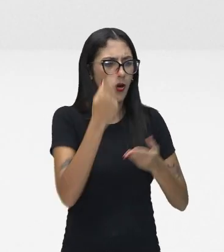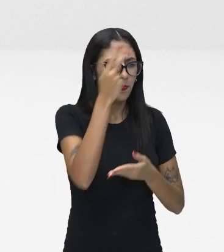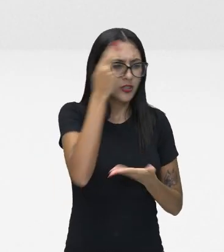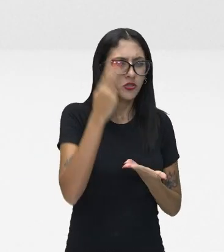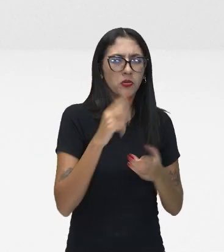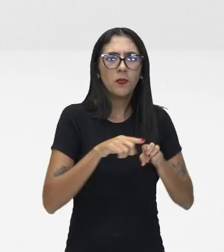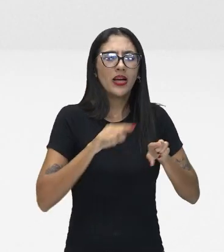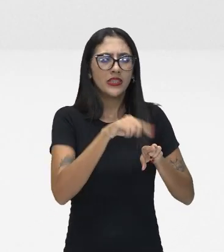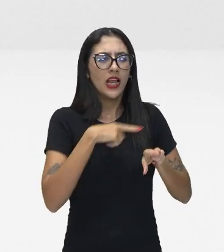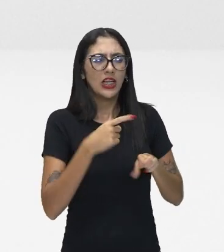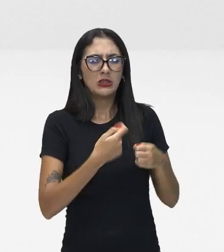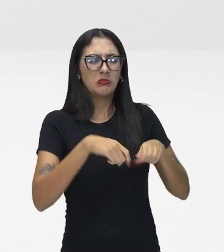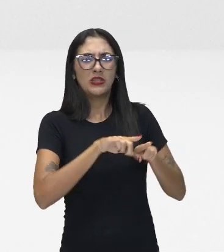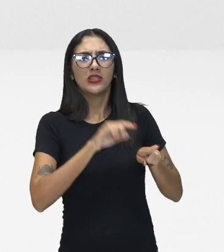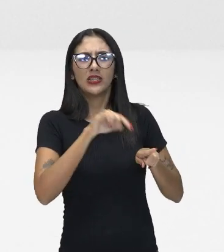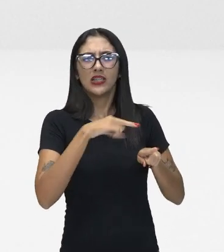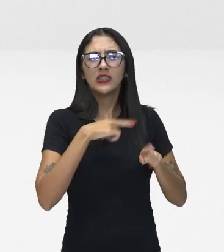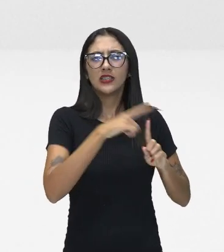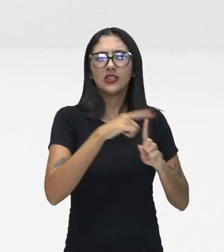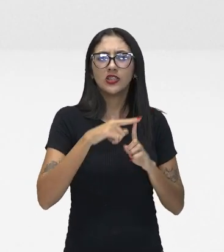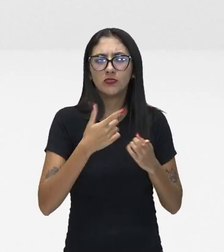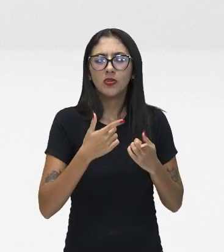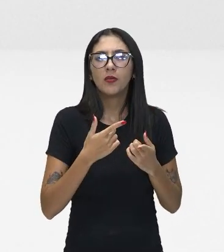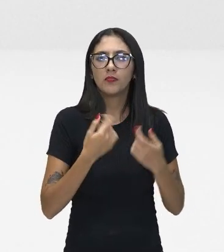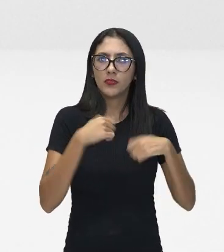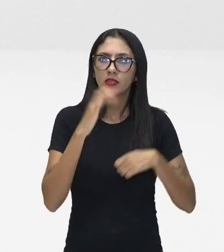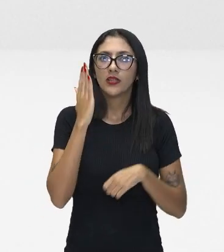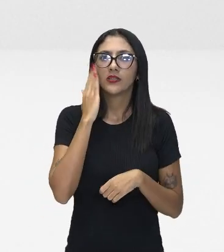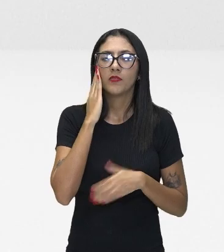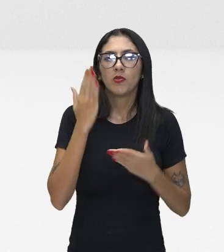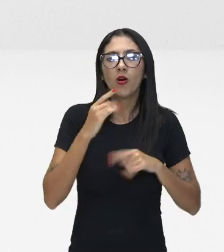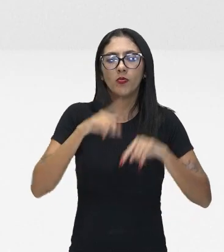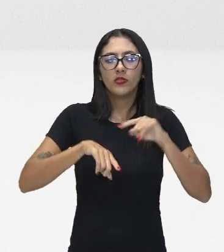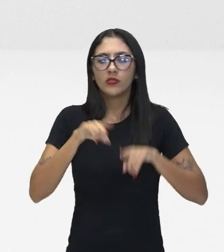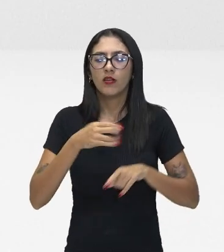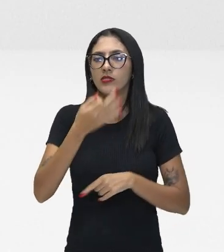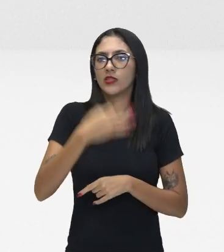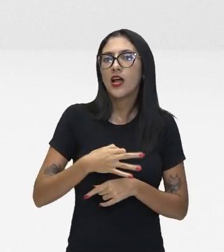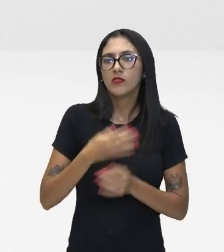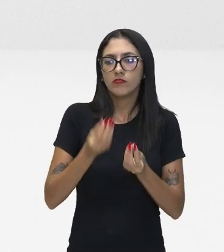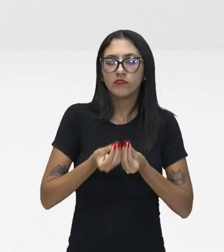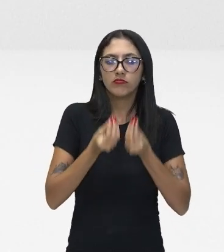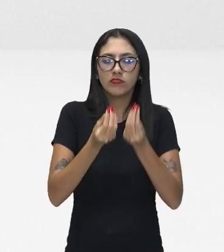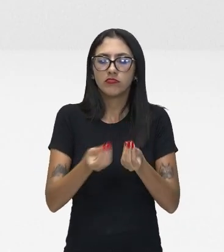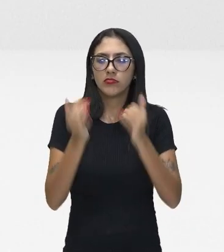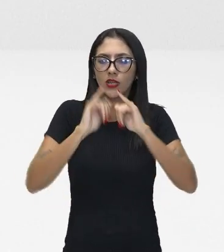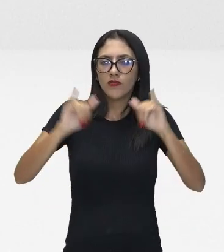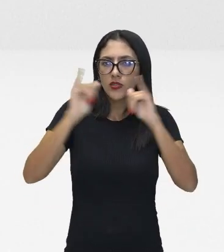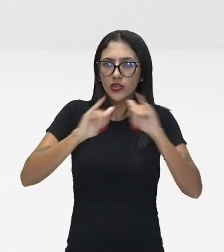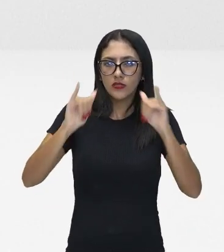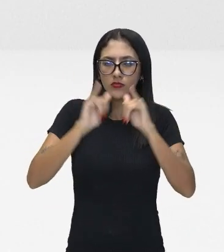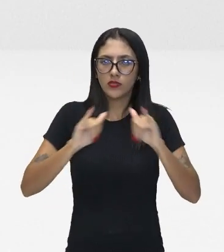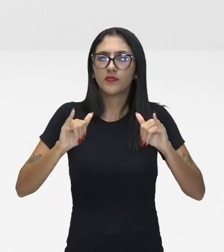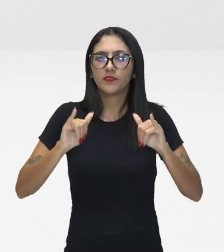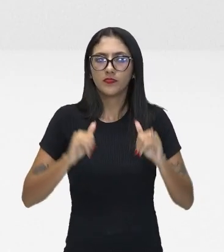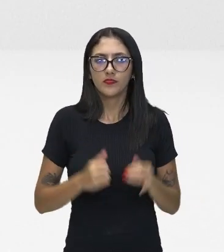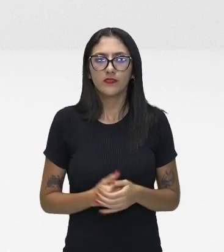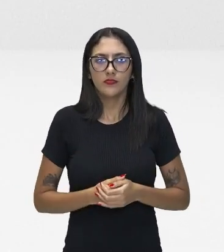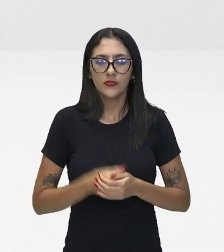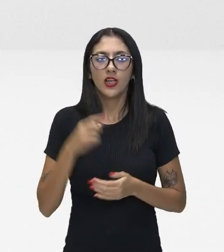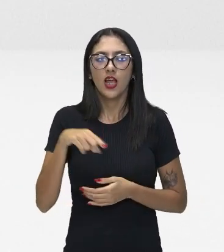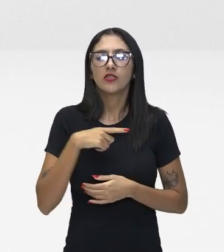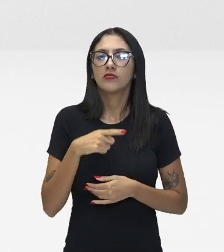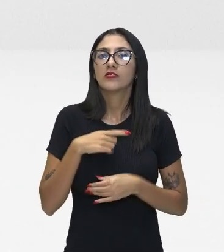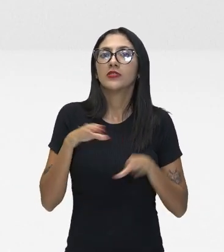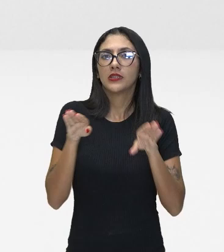precisa saber se essas pessoas estão interessadas em ver os seus produtos ali nas redes sociais. Isso faz toda a diferença também nesse momento